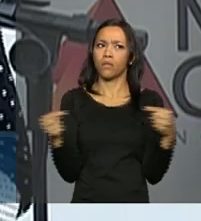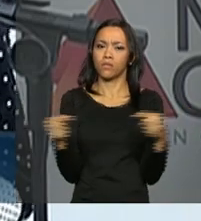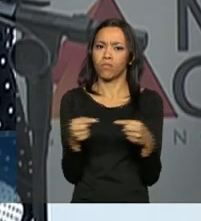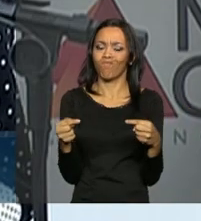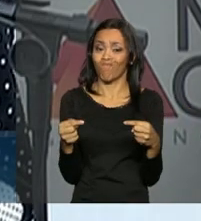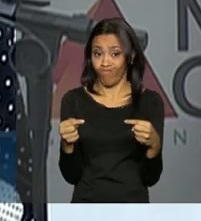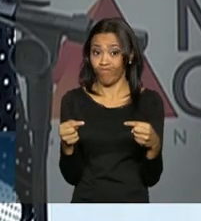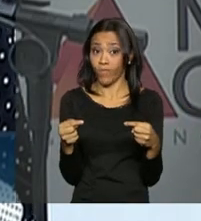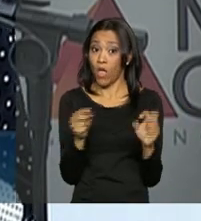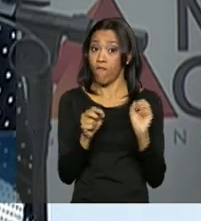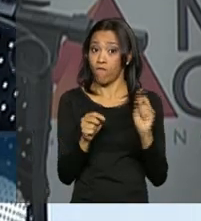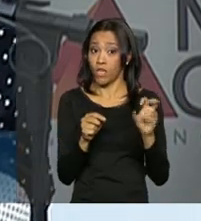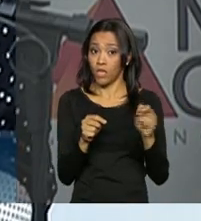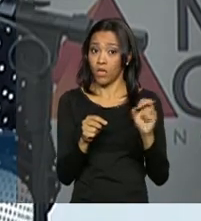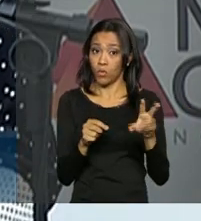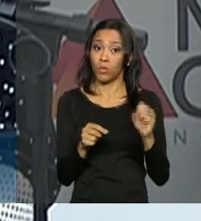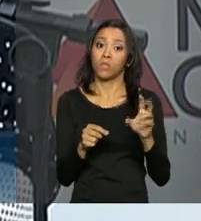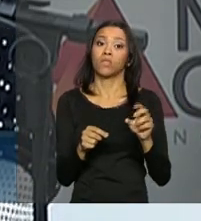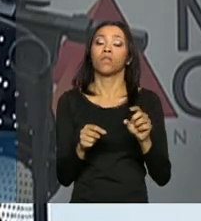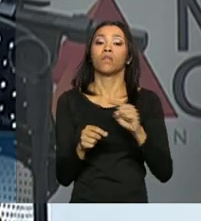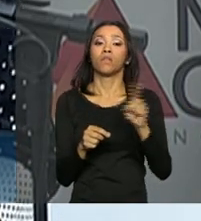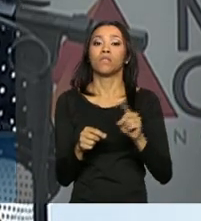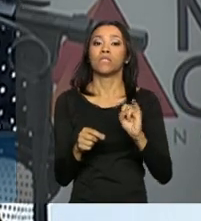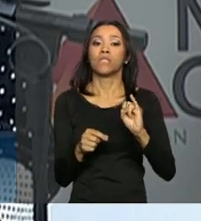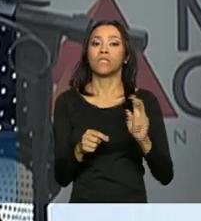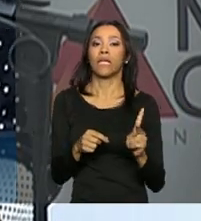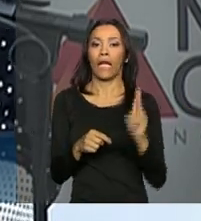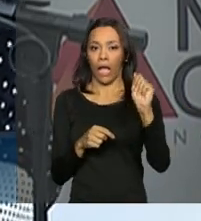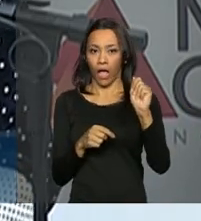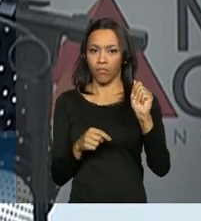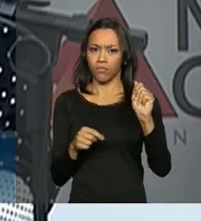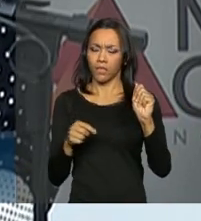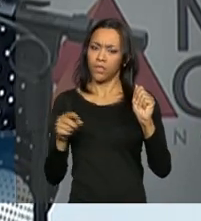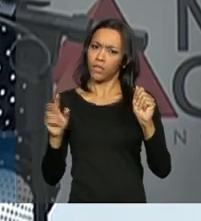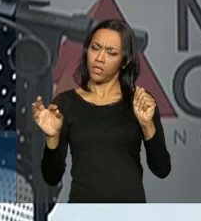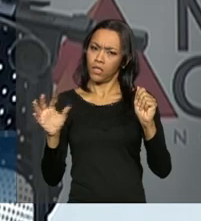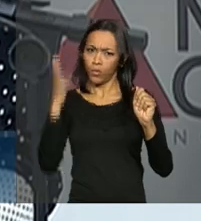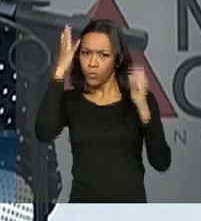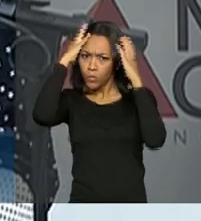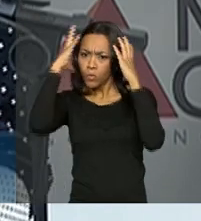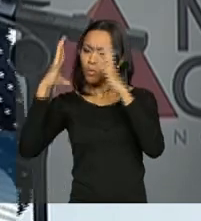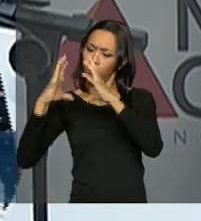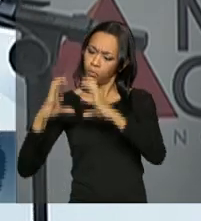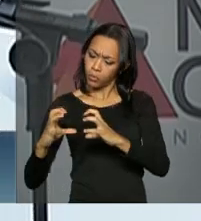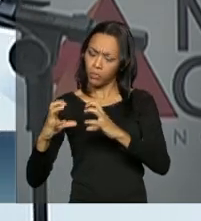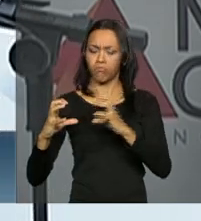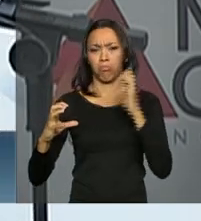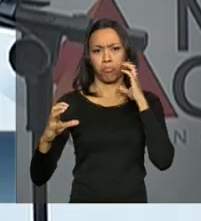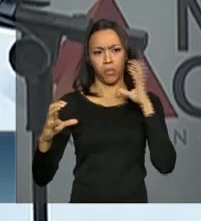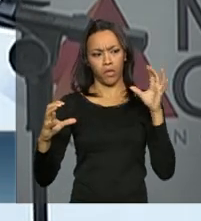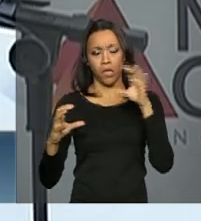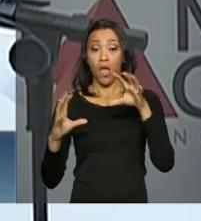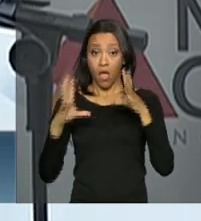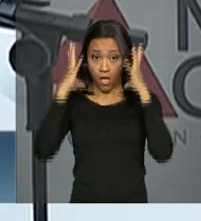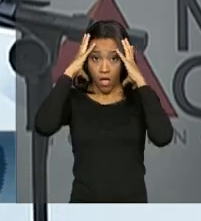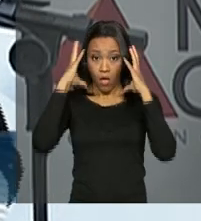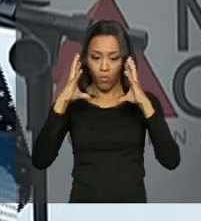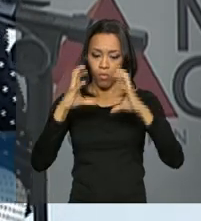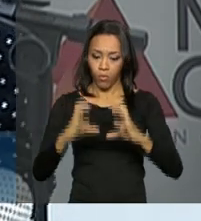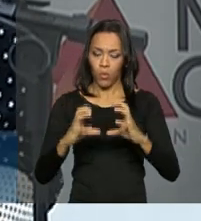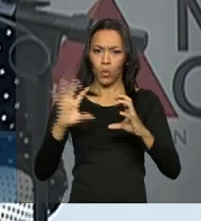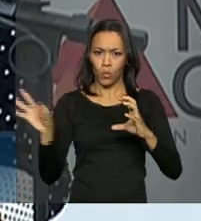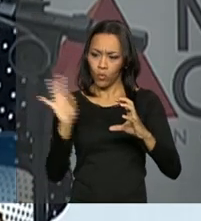o vírus Zika e a microcefalia. Que o vírus Zika ataca os tecidos neurológicos